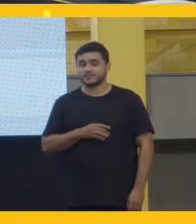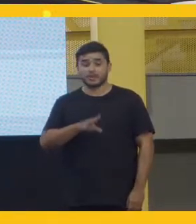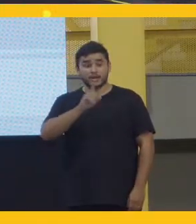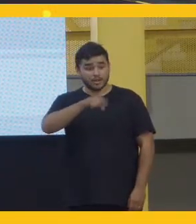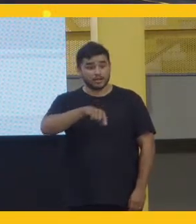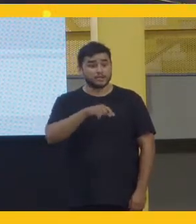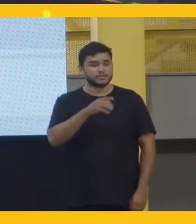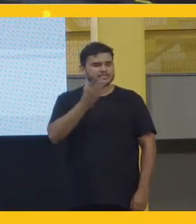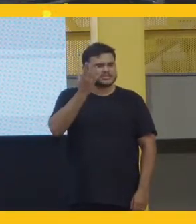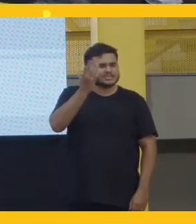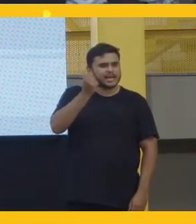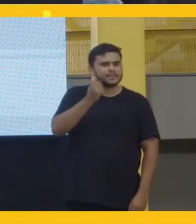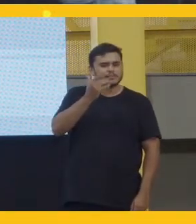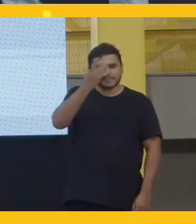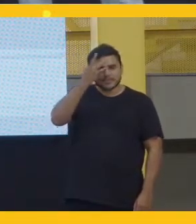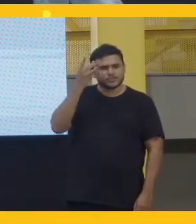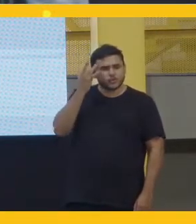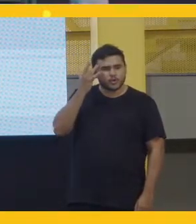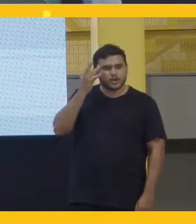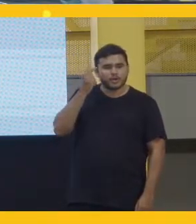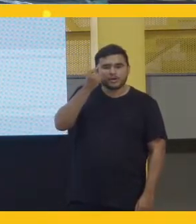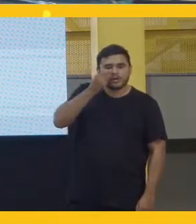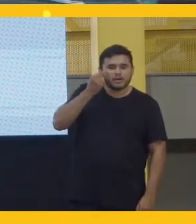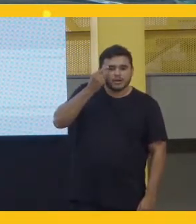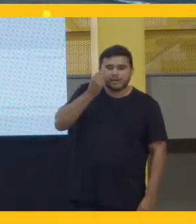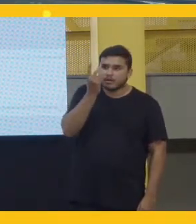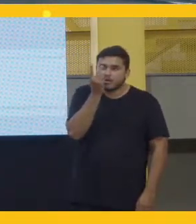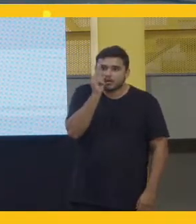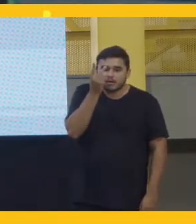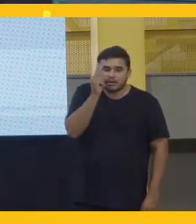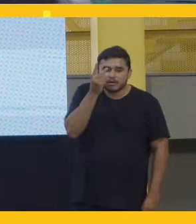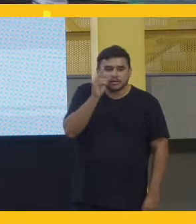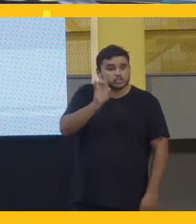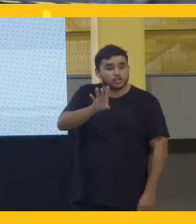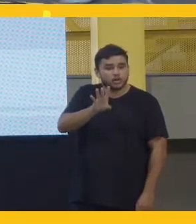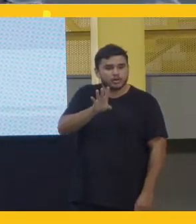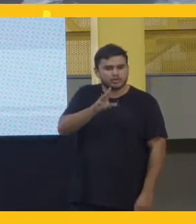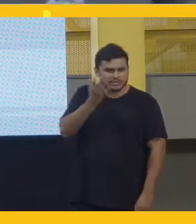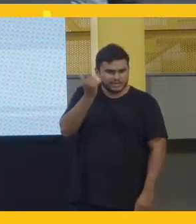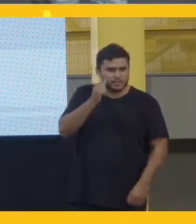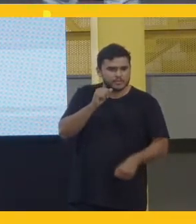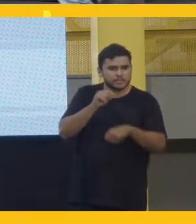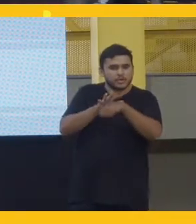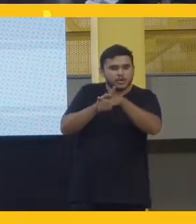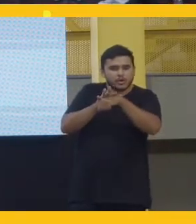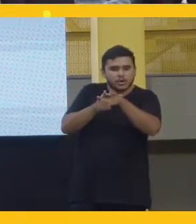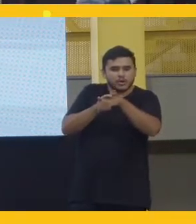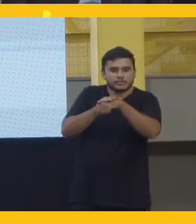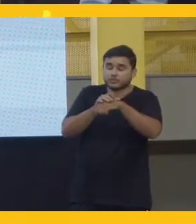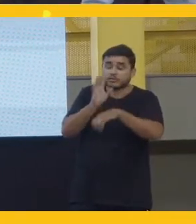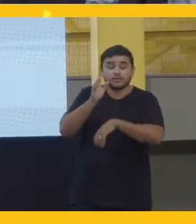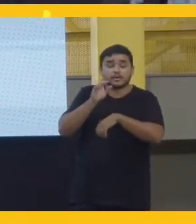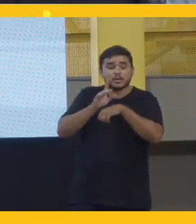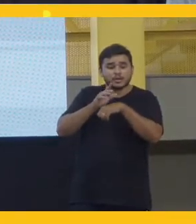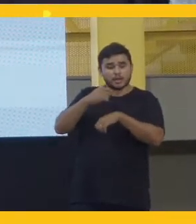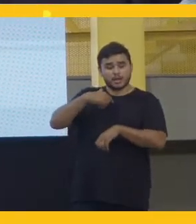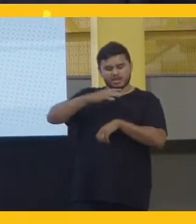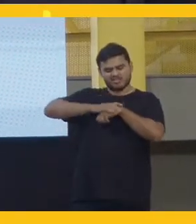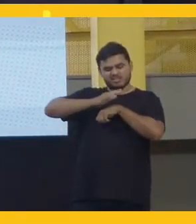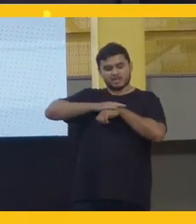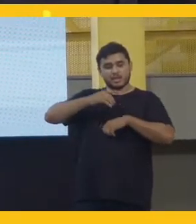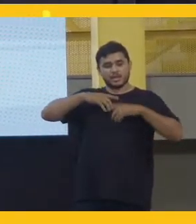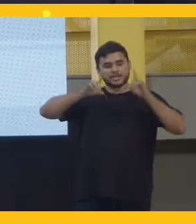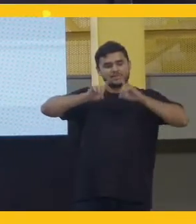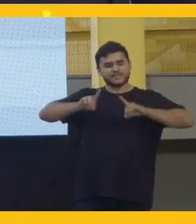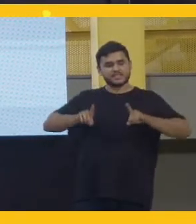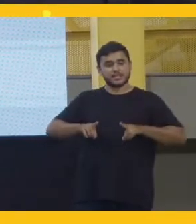O daltônico, ele tem uma falha em algum desses cones. Alguns daltônicos só tem o R e o G, outros só enxergam